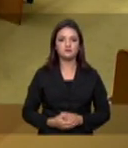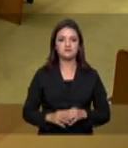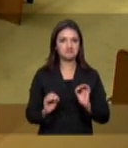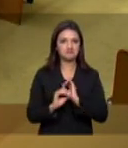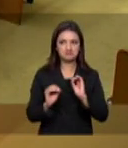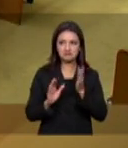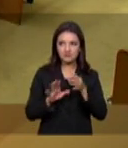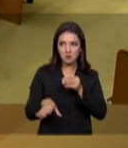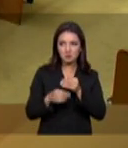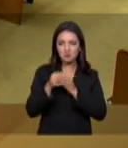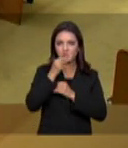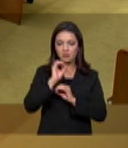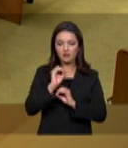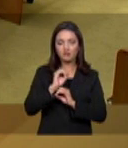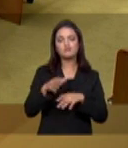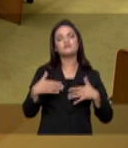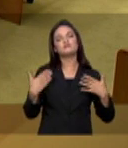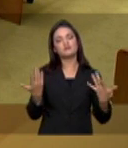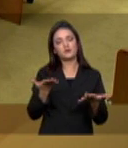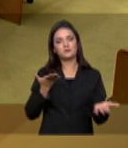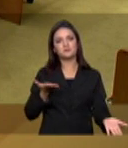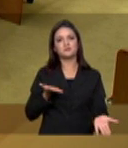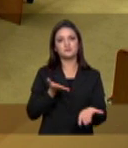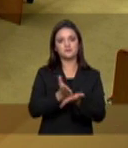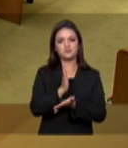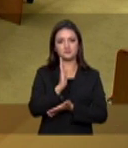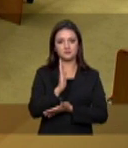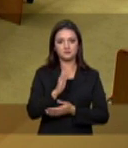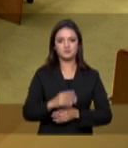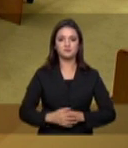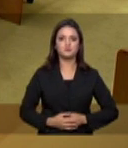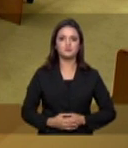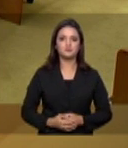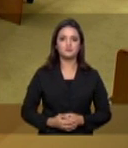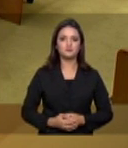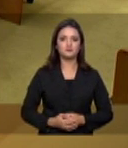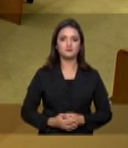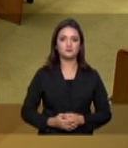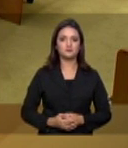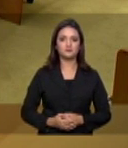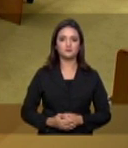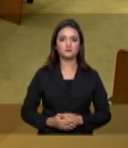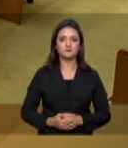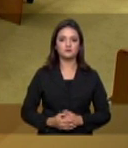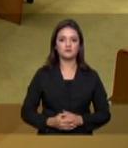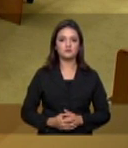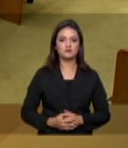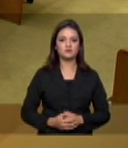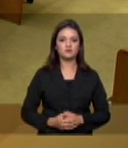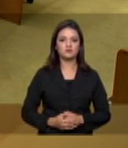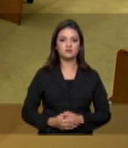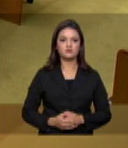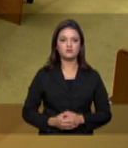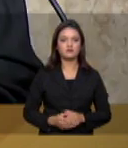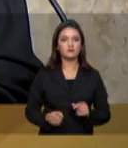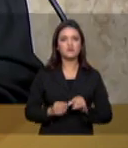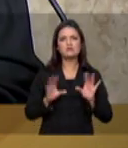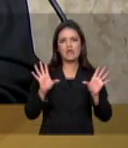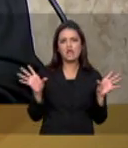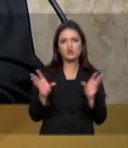observação eu considero aprovada a tô fazendo mais